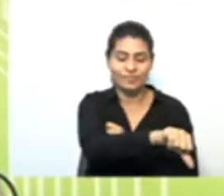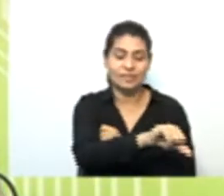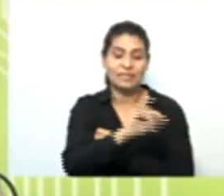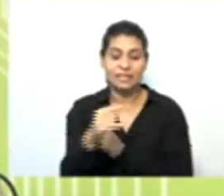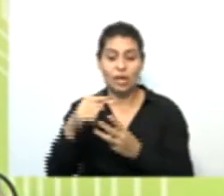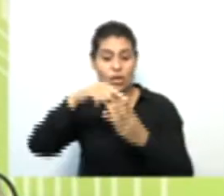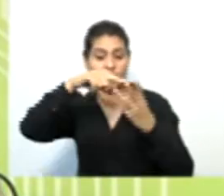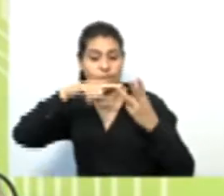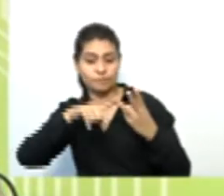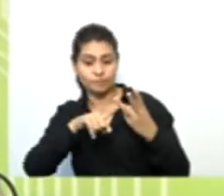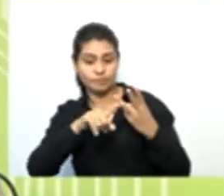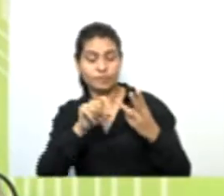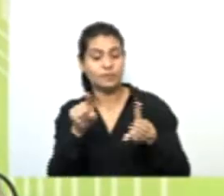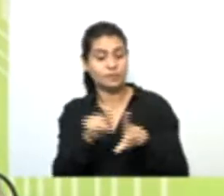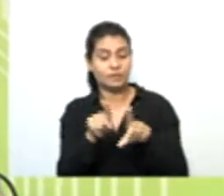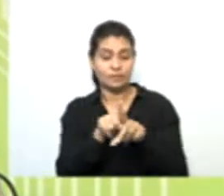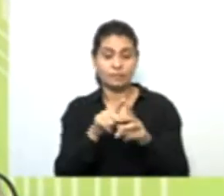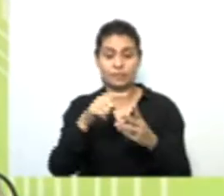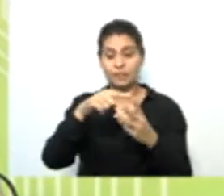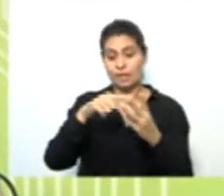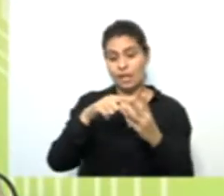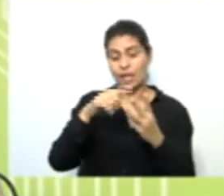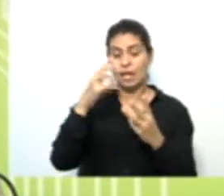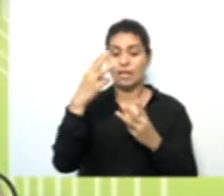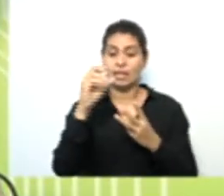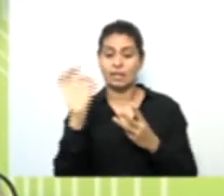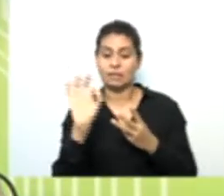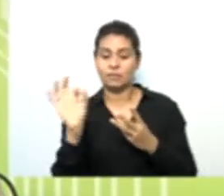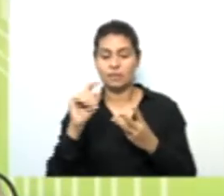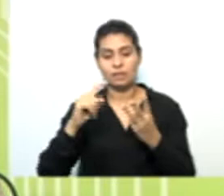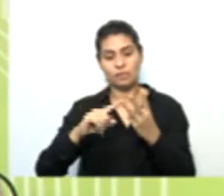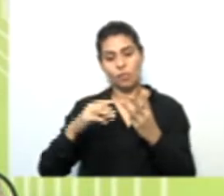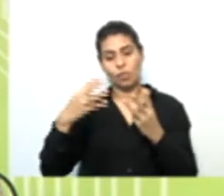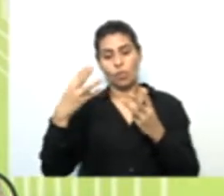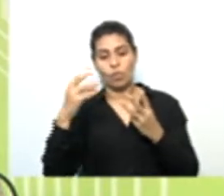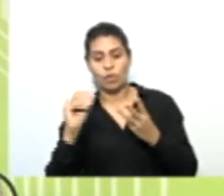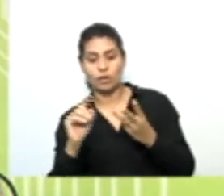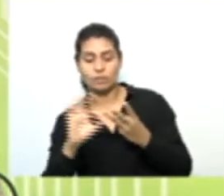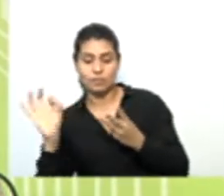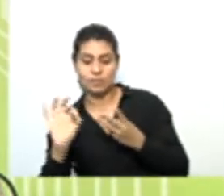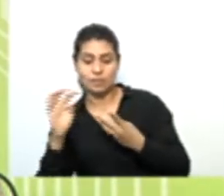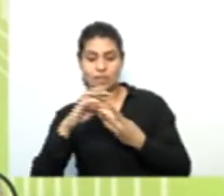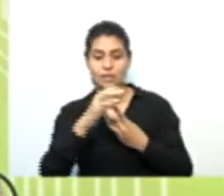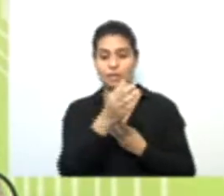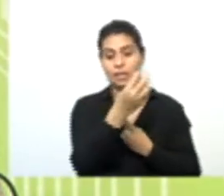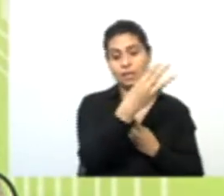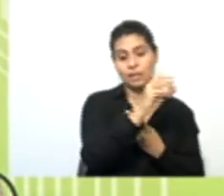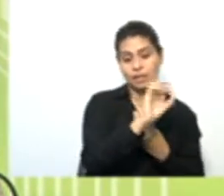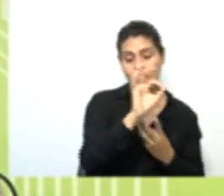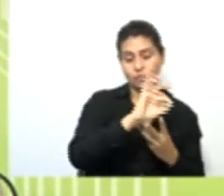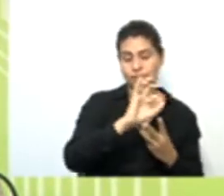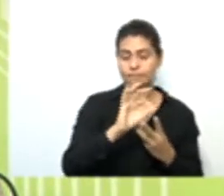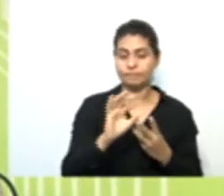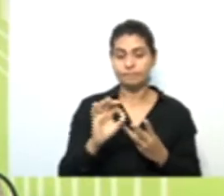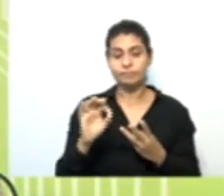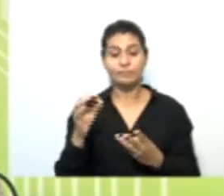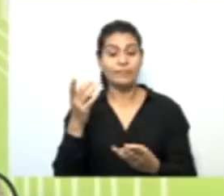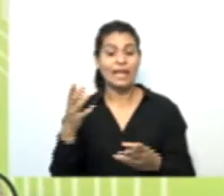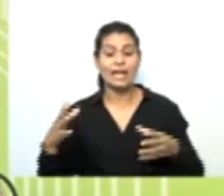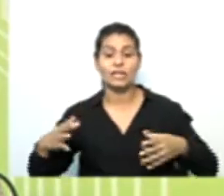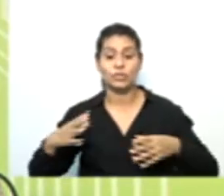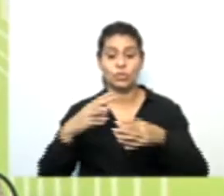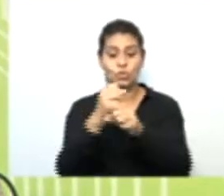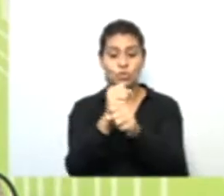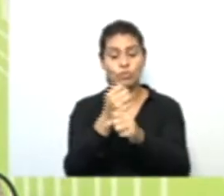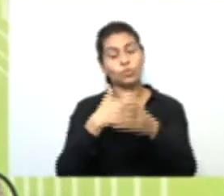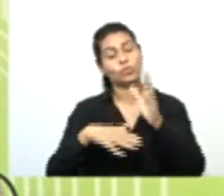terceiro sócio e eu tenho aí 30% da cota, o professor Carlos Felipe com 40% e outro sócio com mais 30%, é a soma de